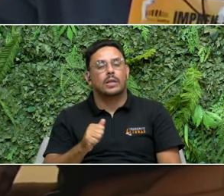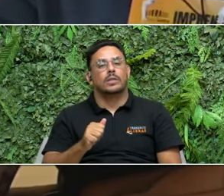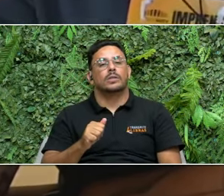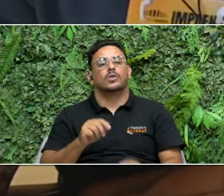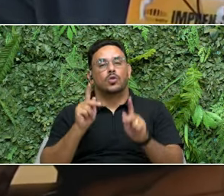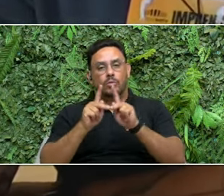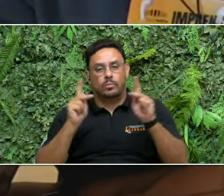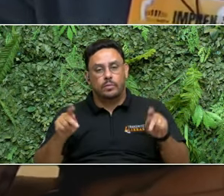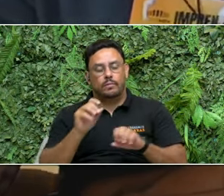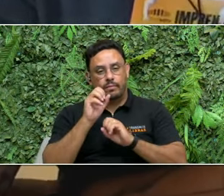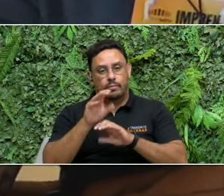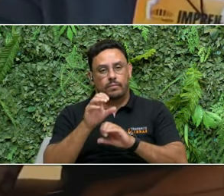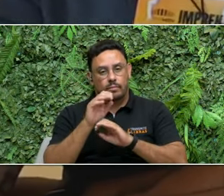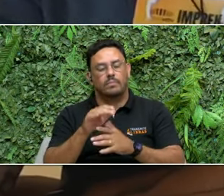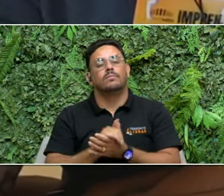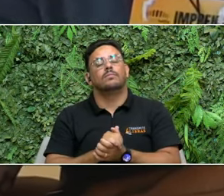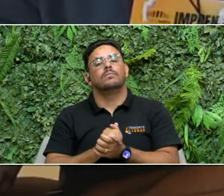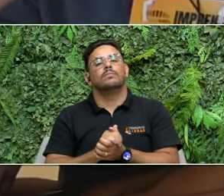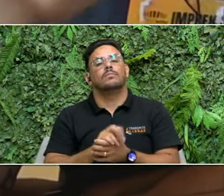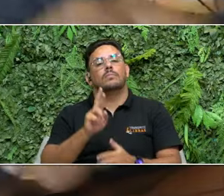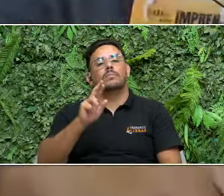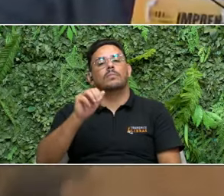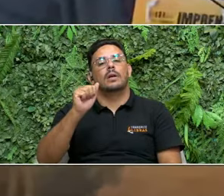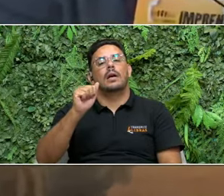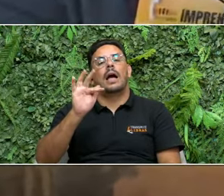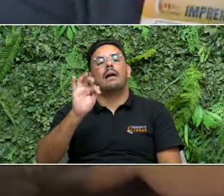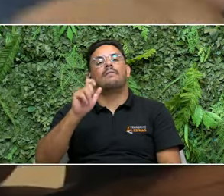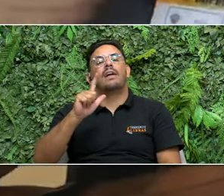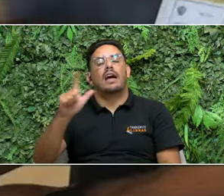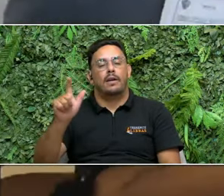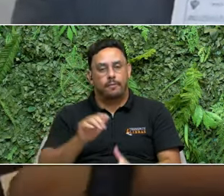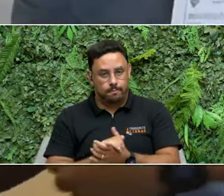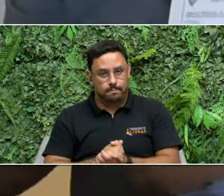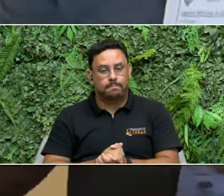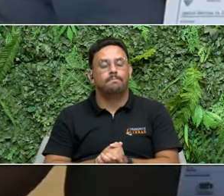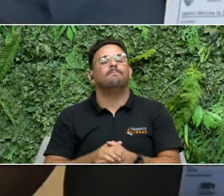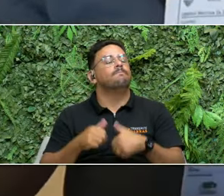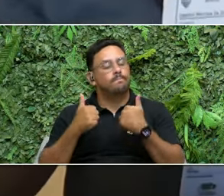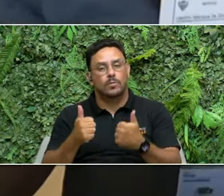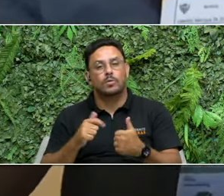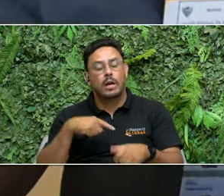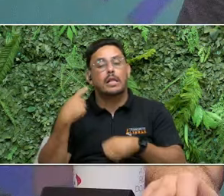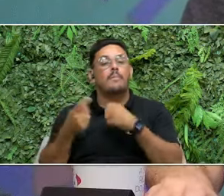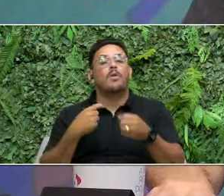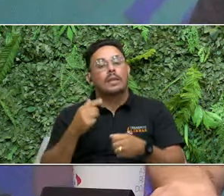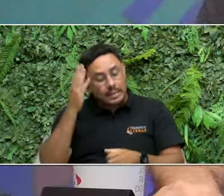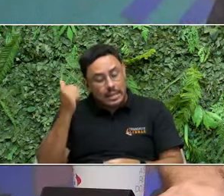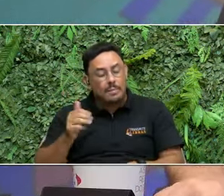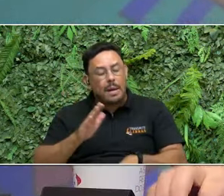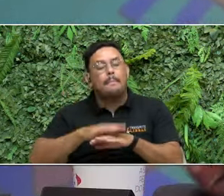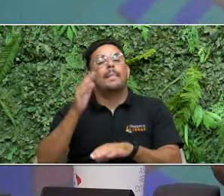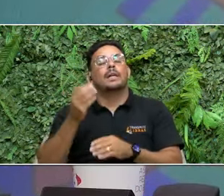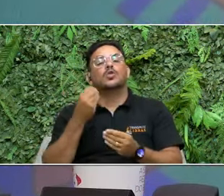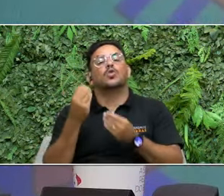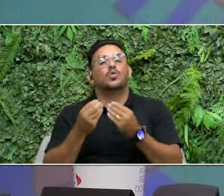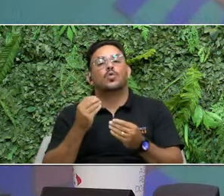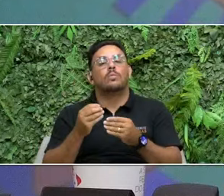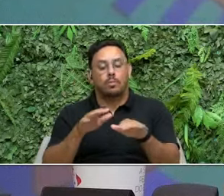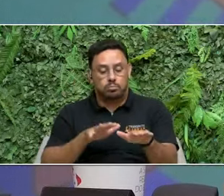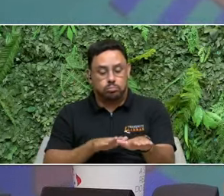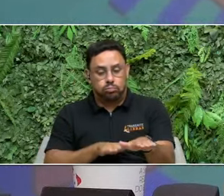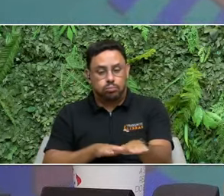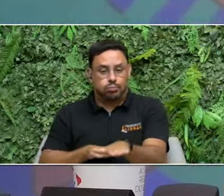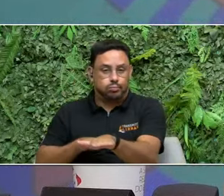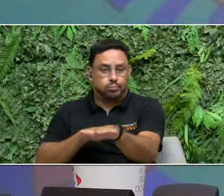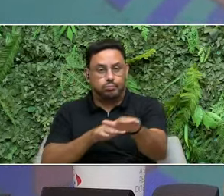professor argentino será o Rafael Elias viu muito bem Daqui a pouquinho a gente vai saber detalhes também do trânsito